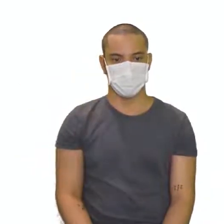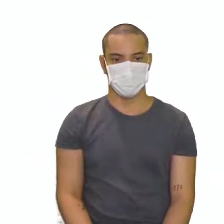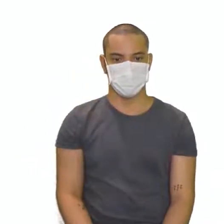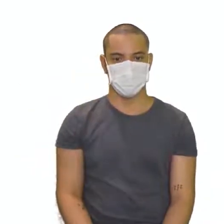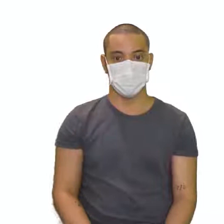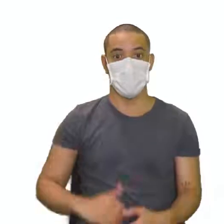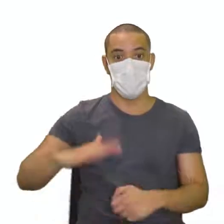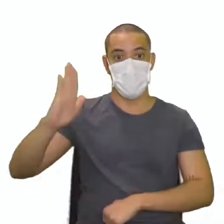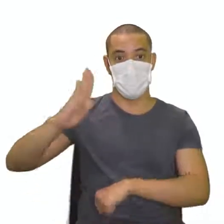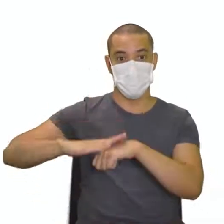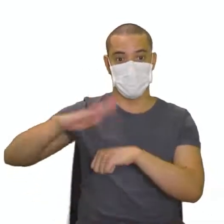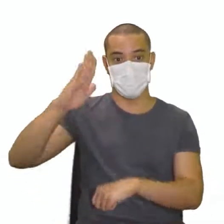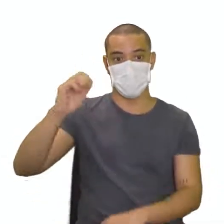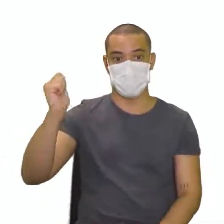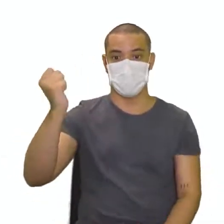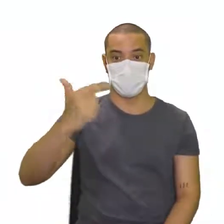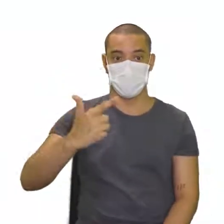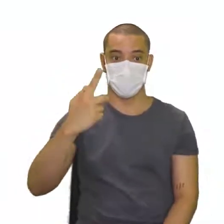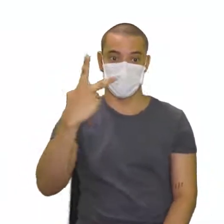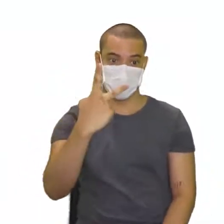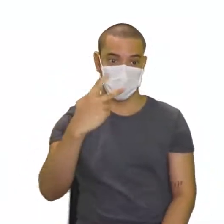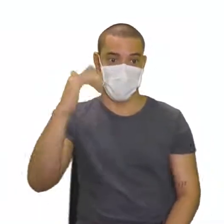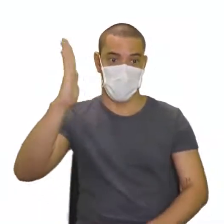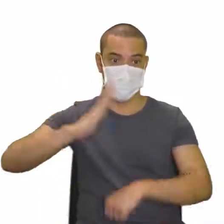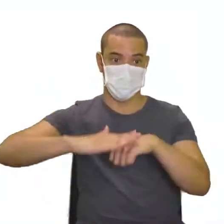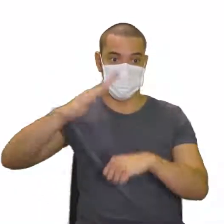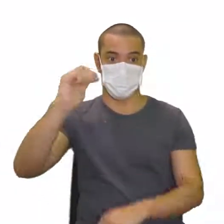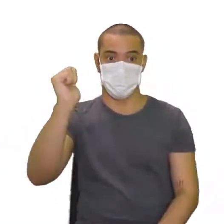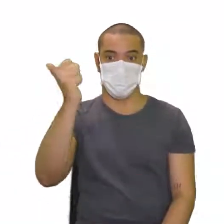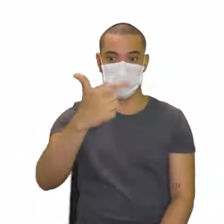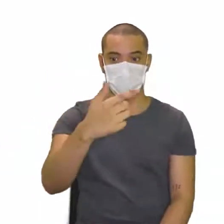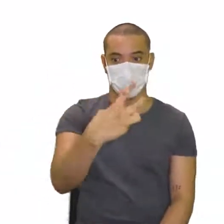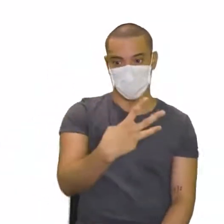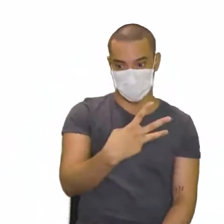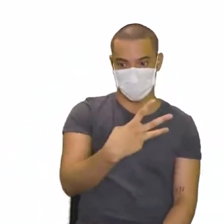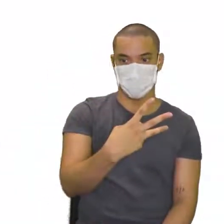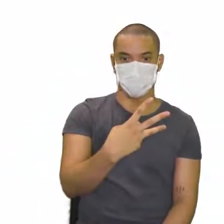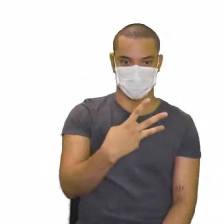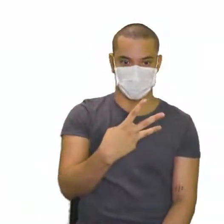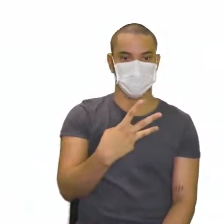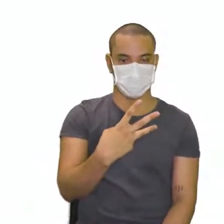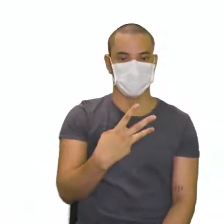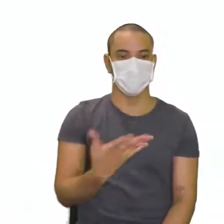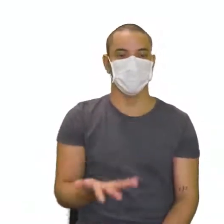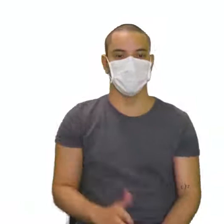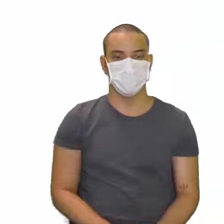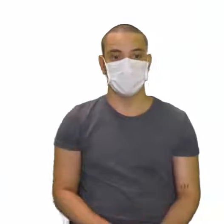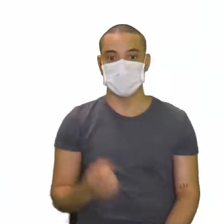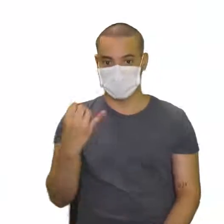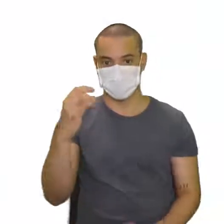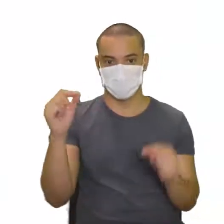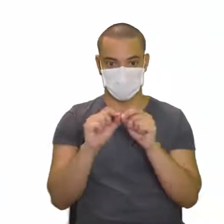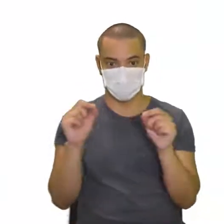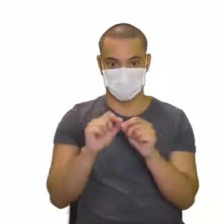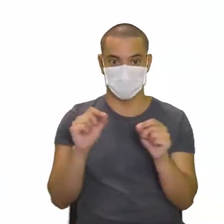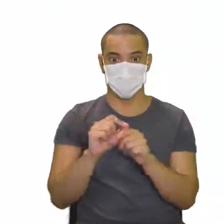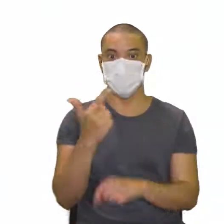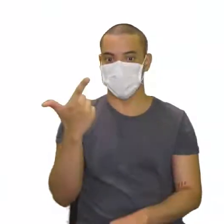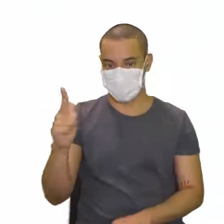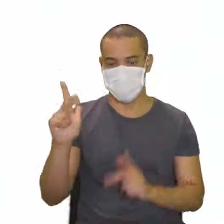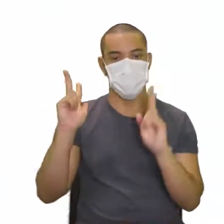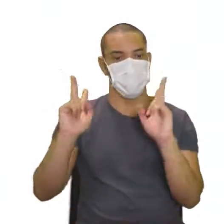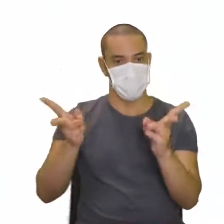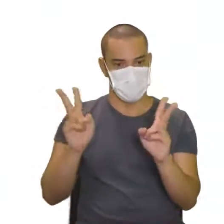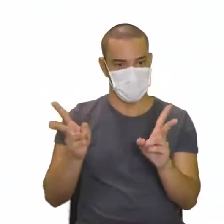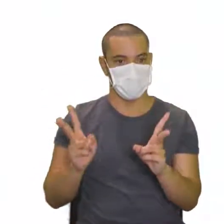ele é maior que nesse ponto 2 e ele é maior que nesse ponto 3. Aqui, a mesma coisa. Se eu for calcular